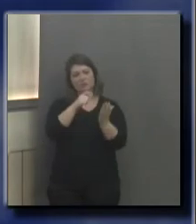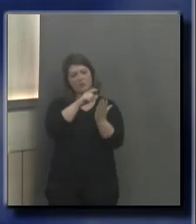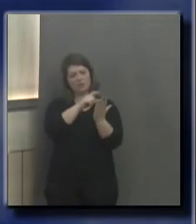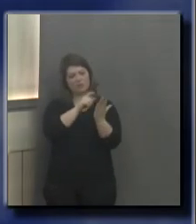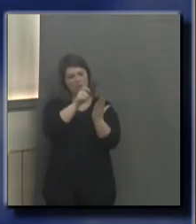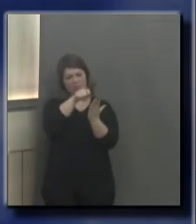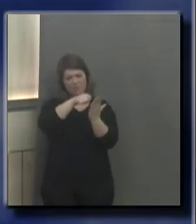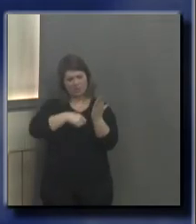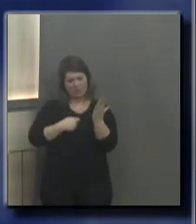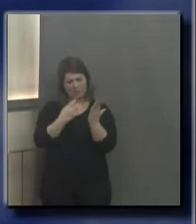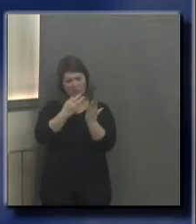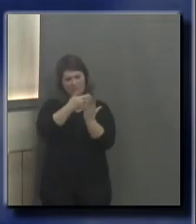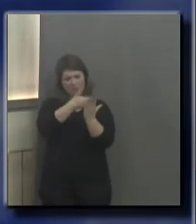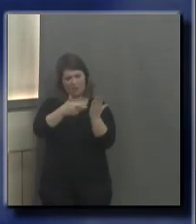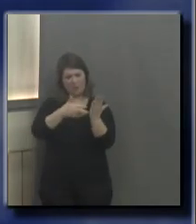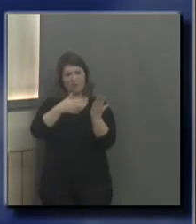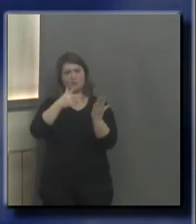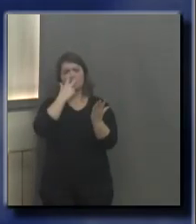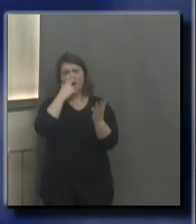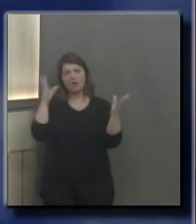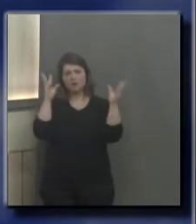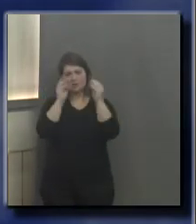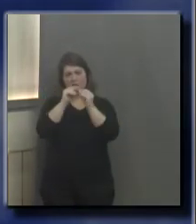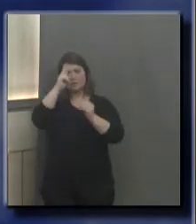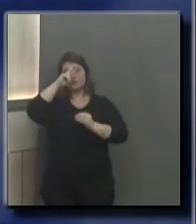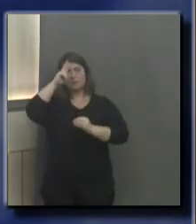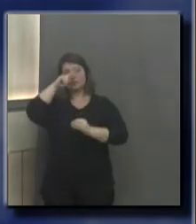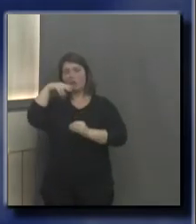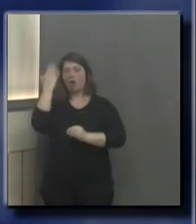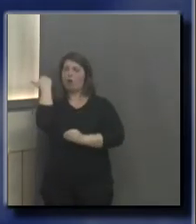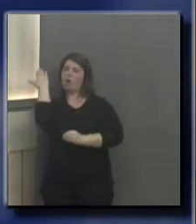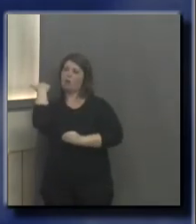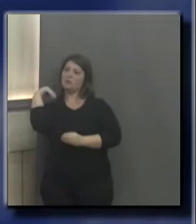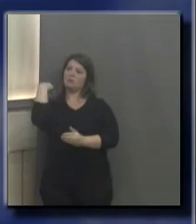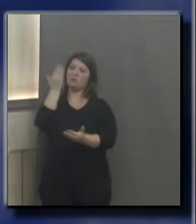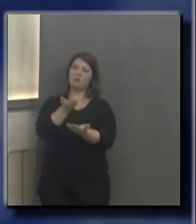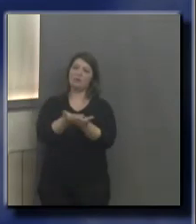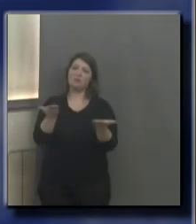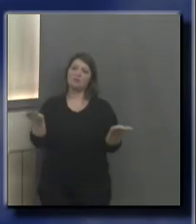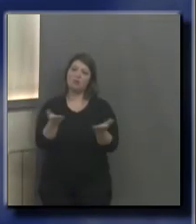que faz, inicialmente, uma breve revisão histórica do processo